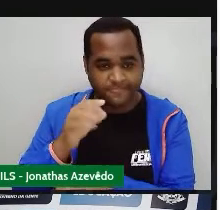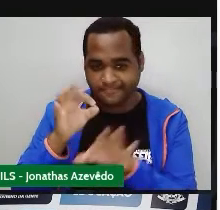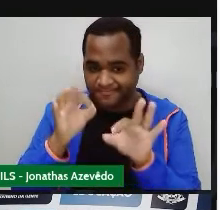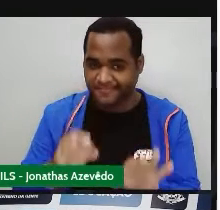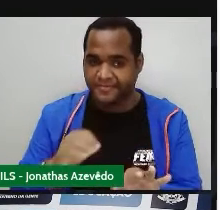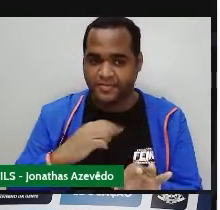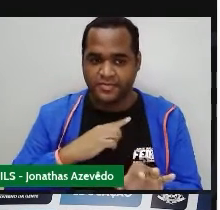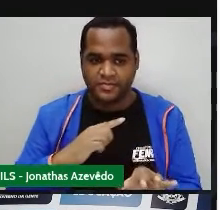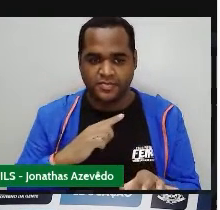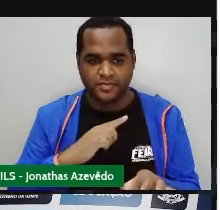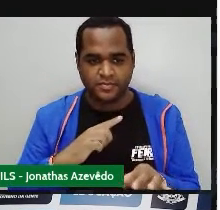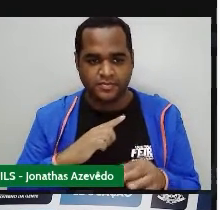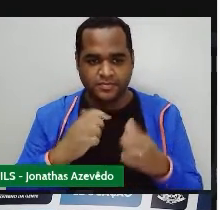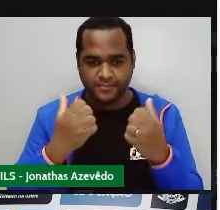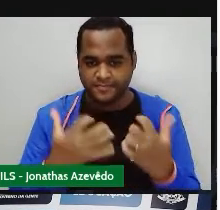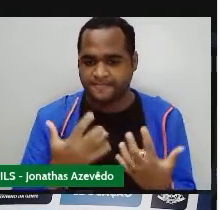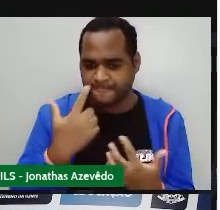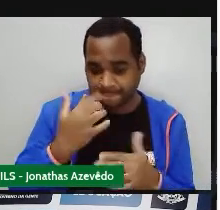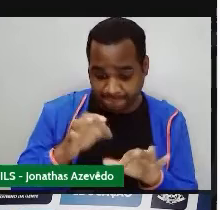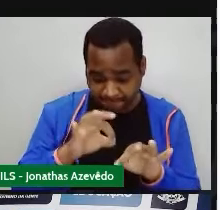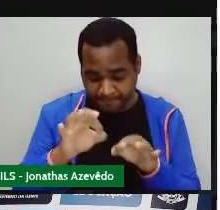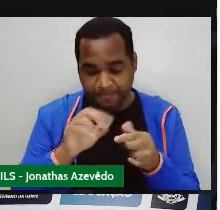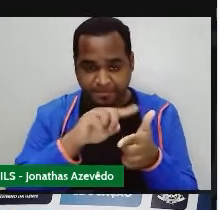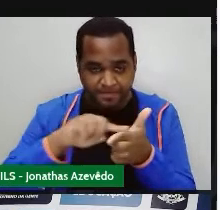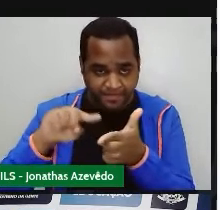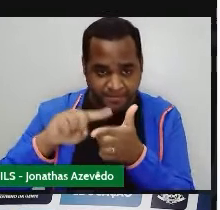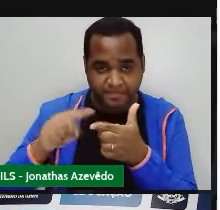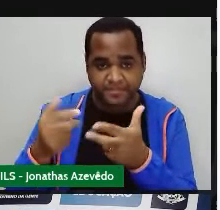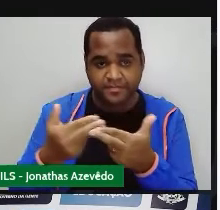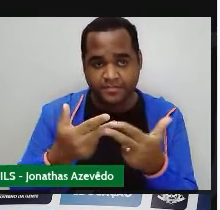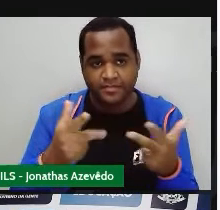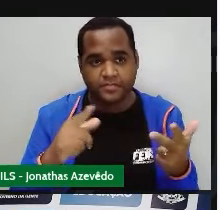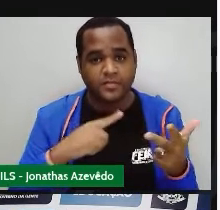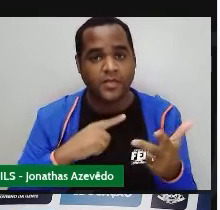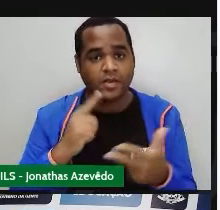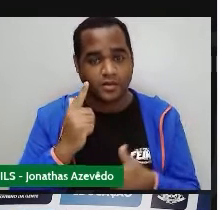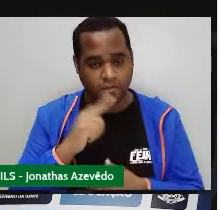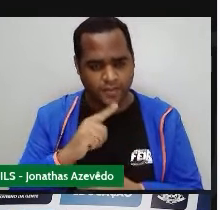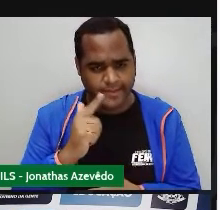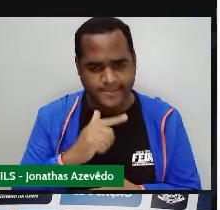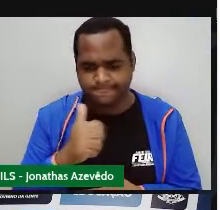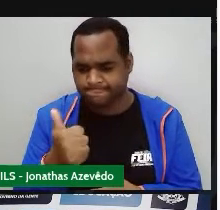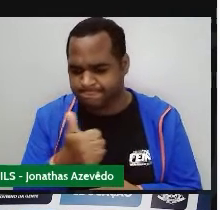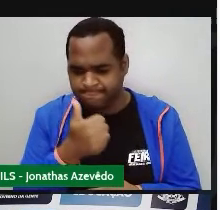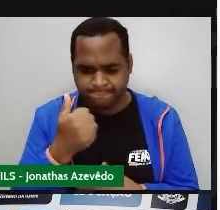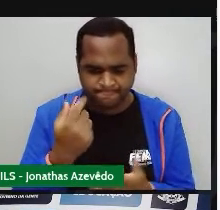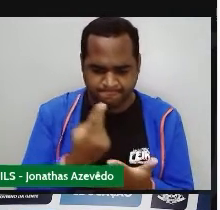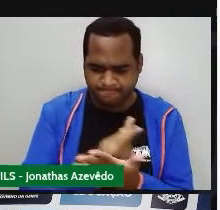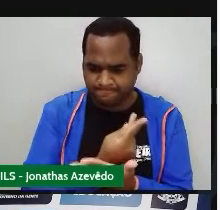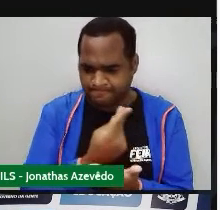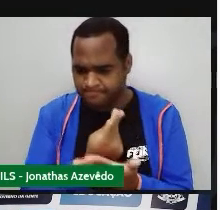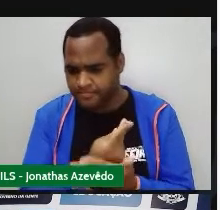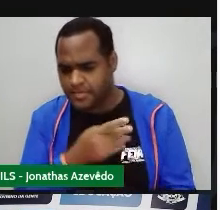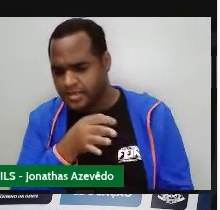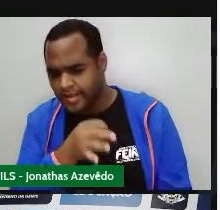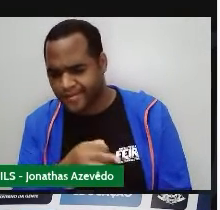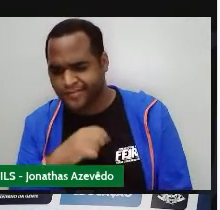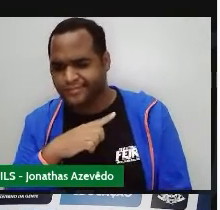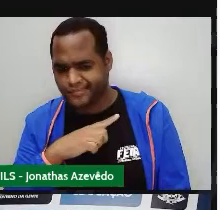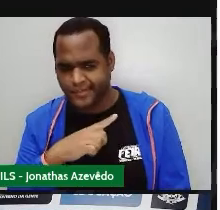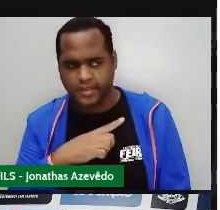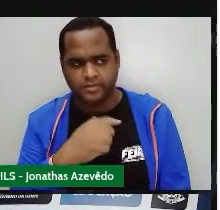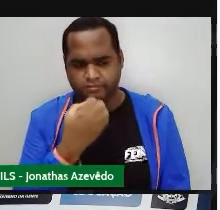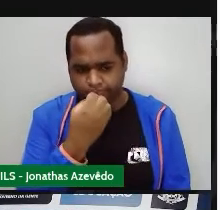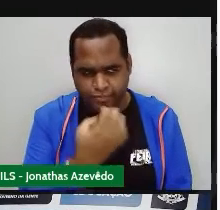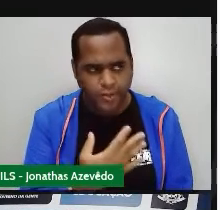que é resolver o problema Bora dar uma olhadinha aqui ver se o que a gente fez se faz